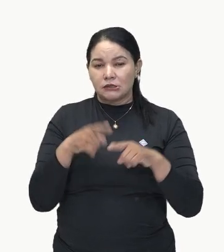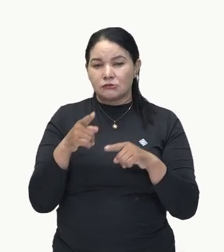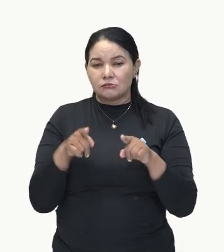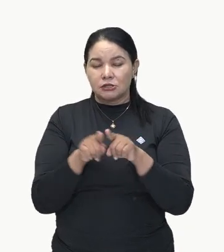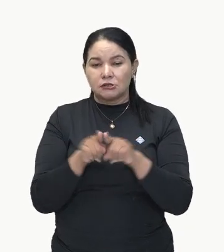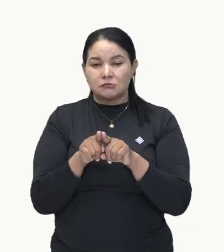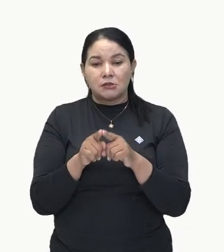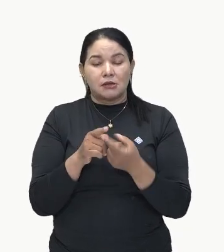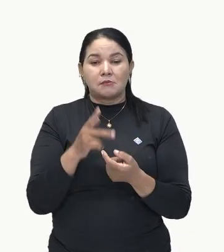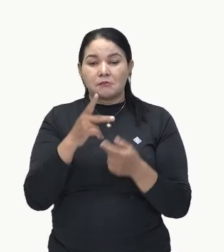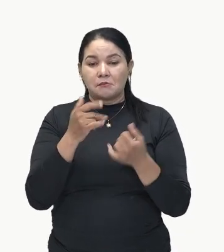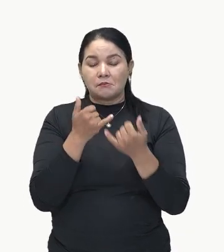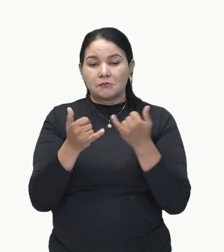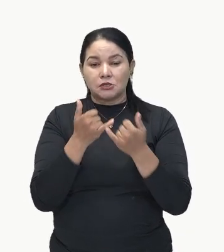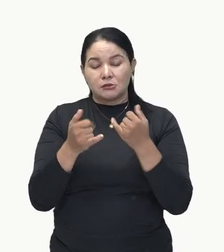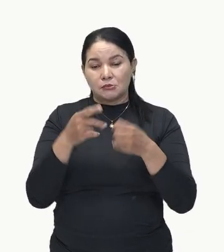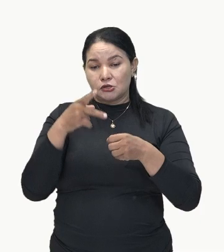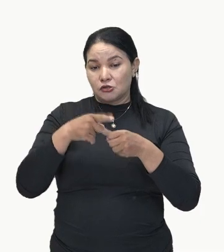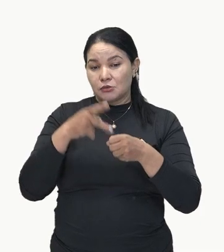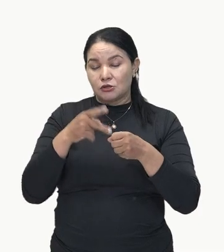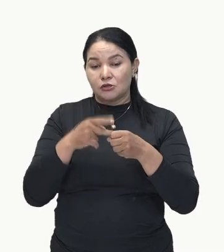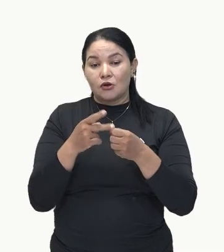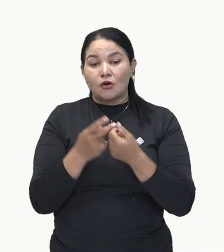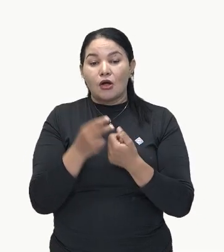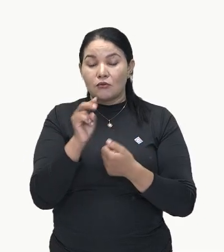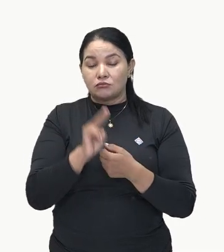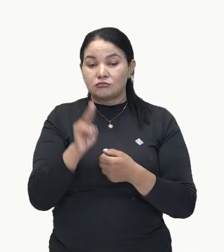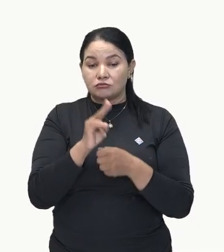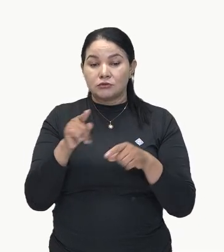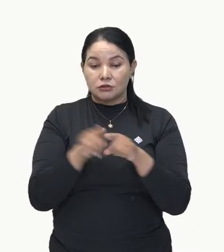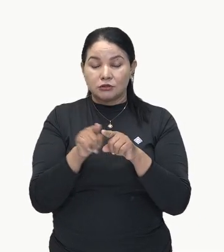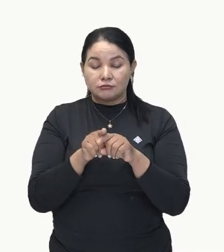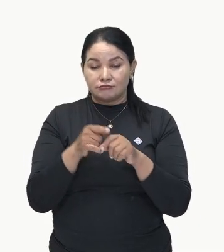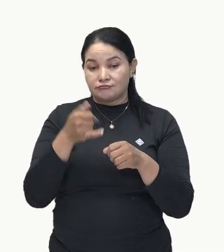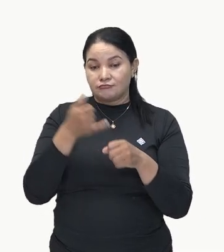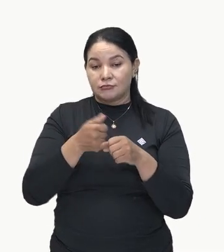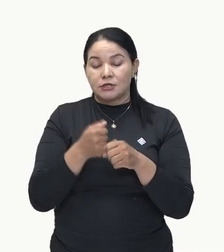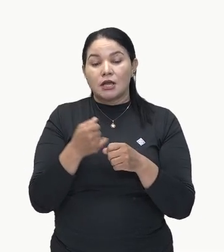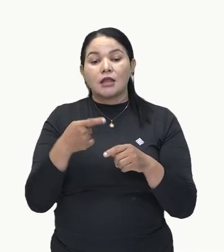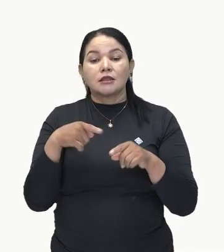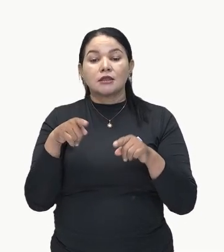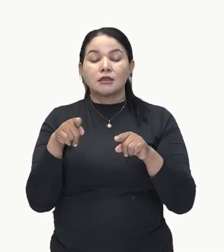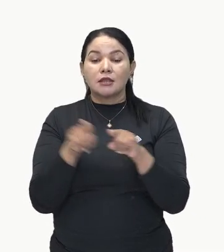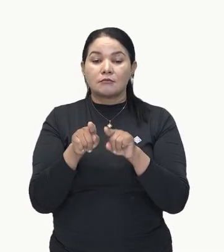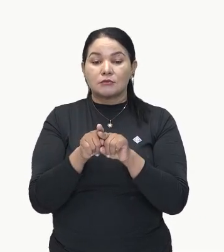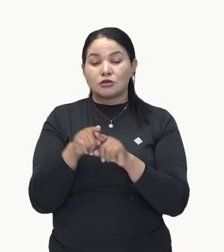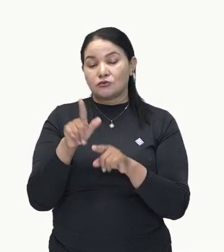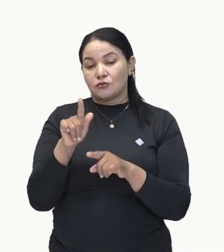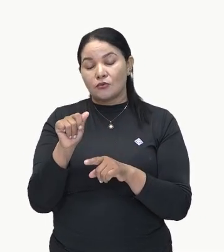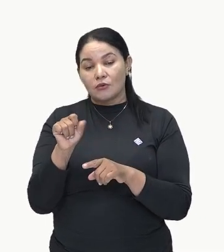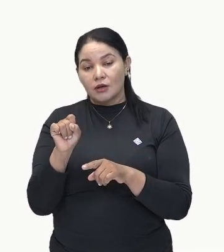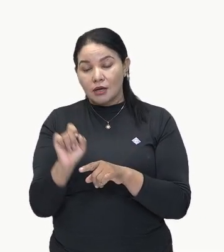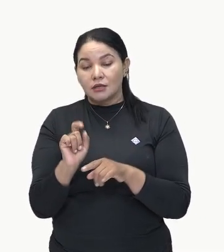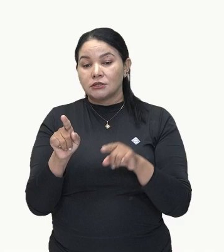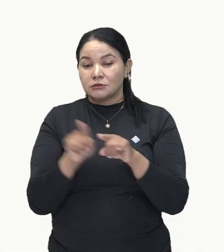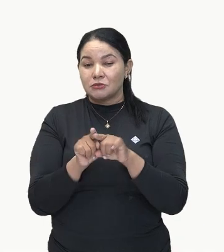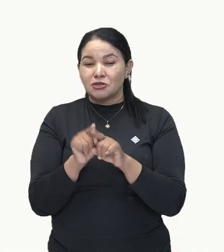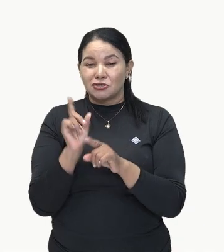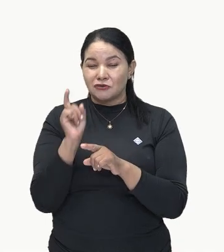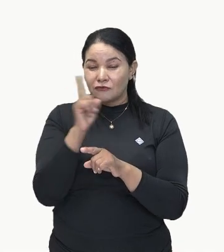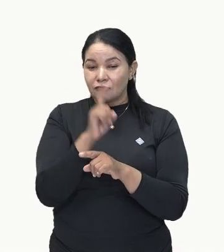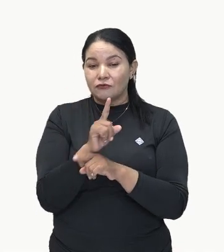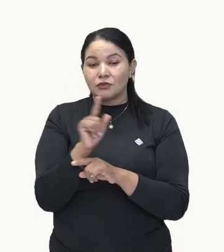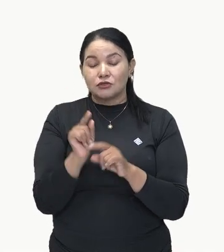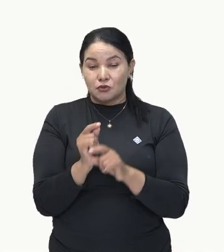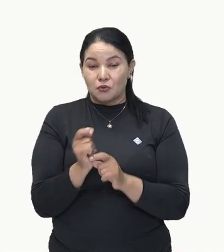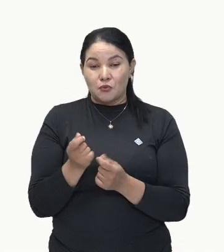como combustível. Porém, embora a extração, né, do gás do xisto seja difícil e cara, o